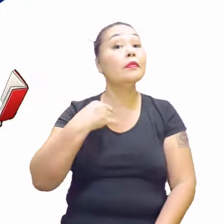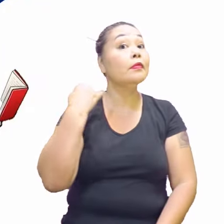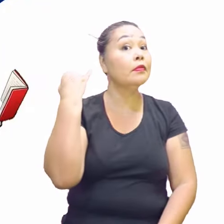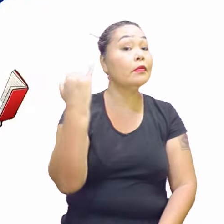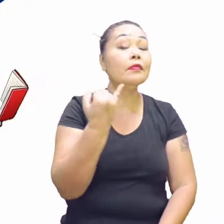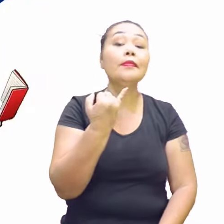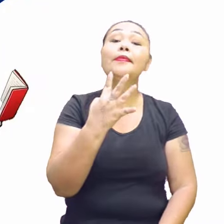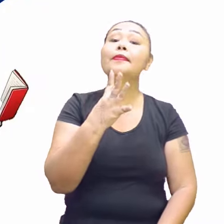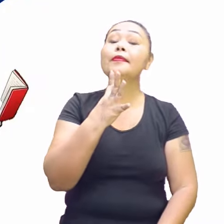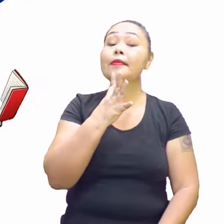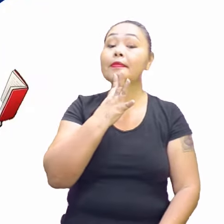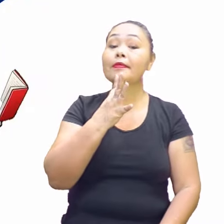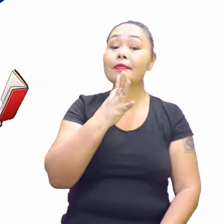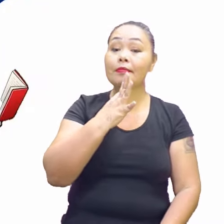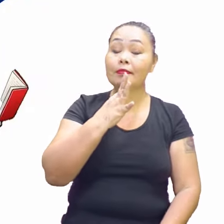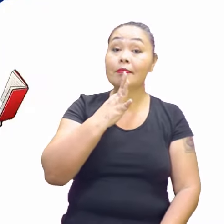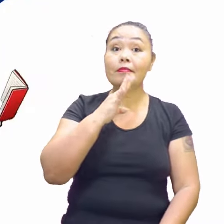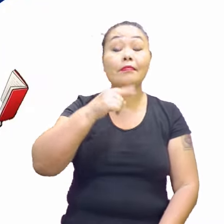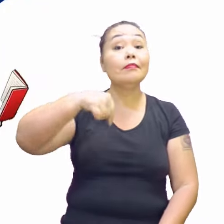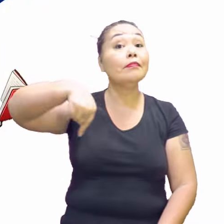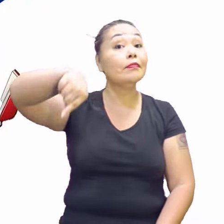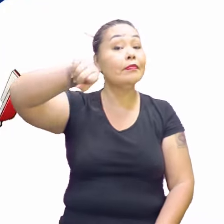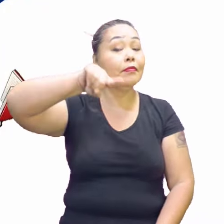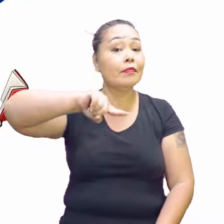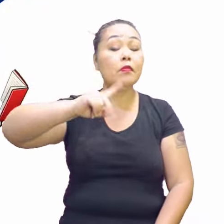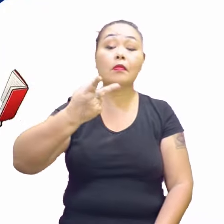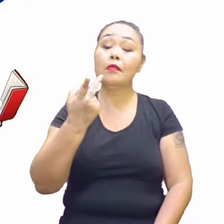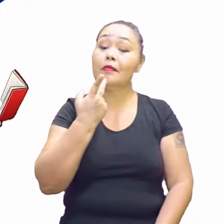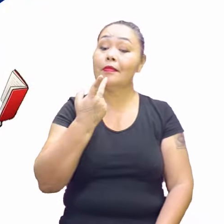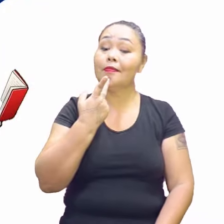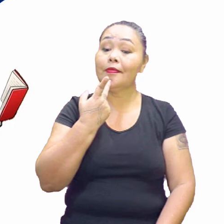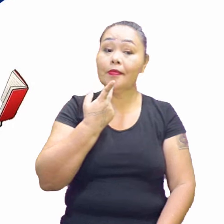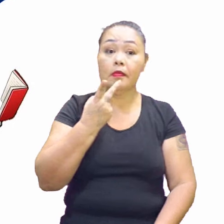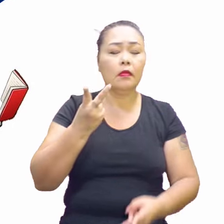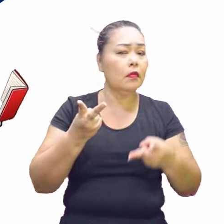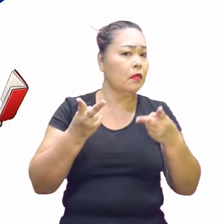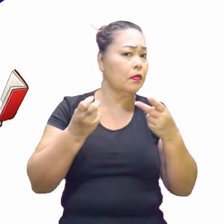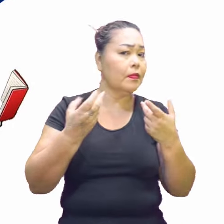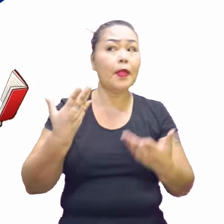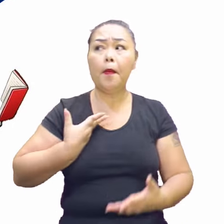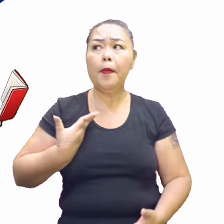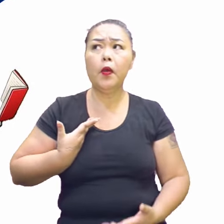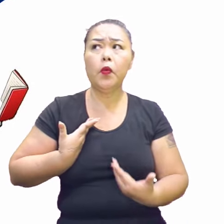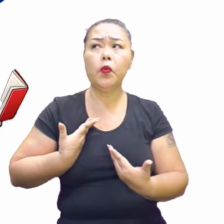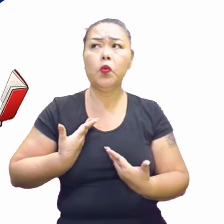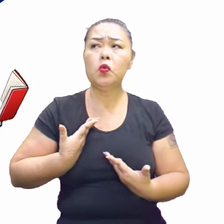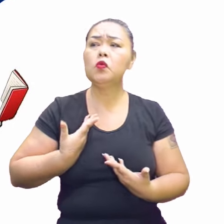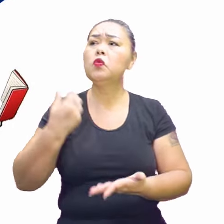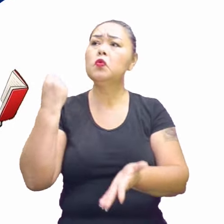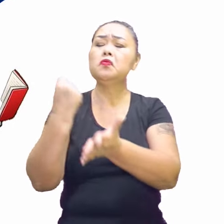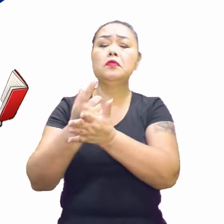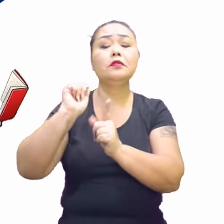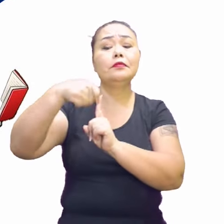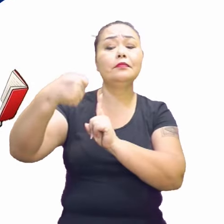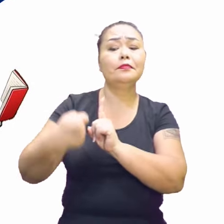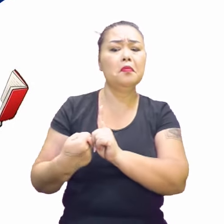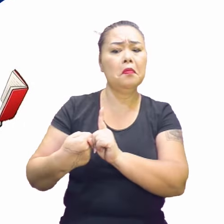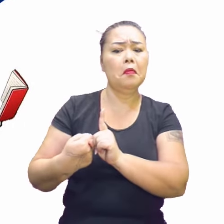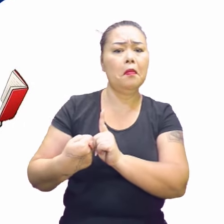vocês conhecerem, porque muitas vezes nós falamos assim, você percebe, o colega fala, eu comprei as